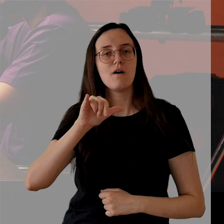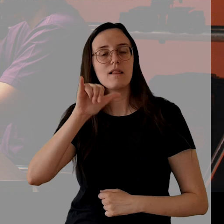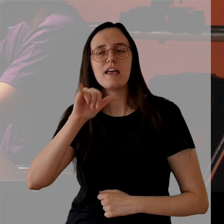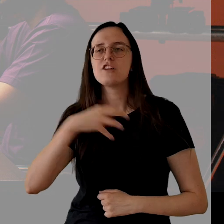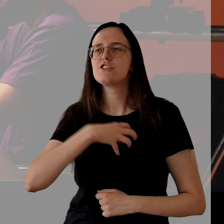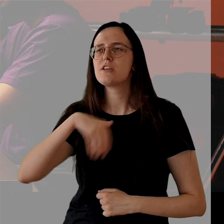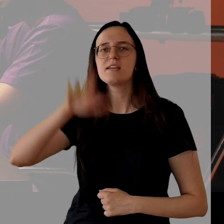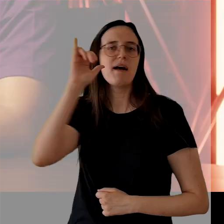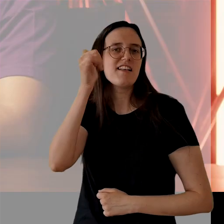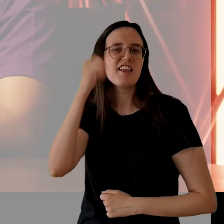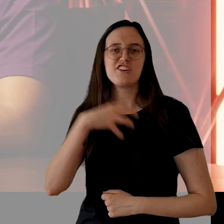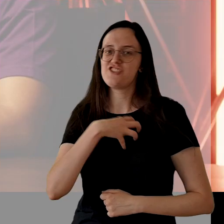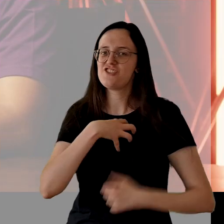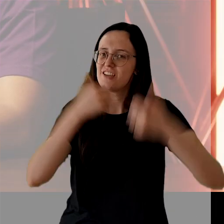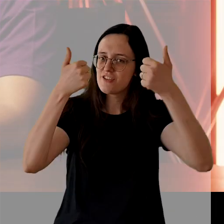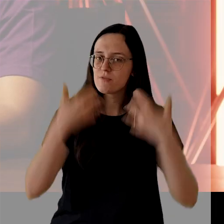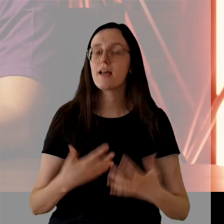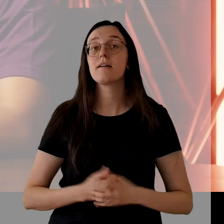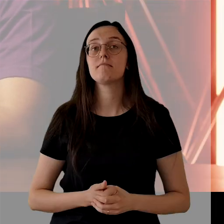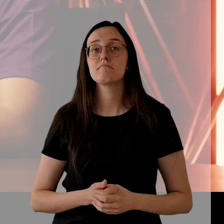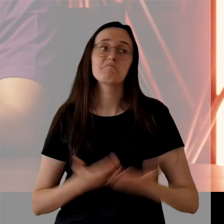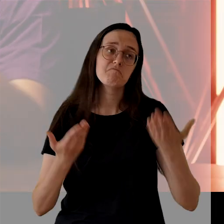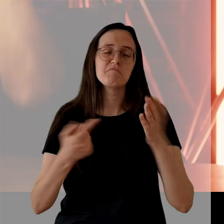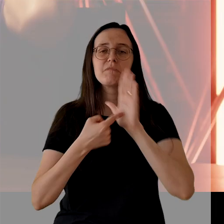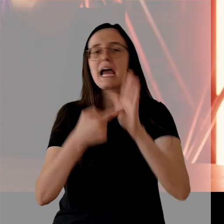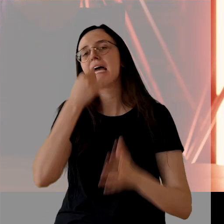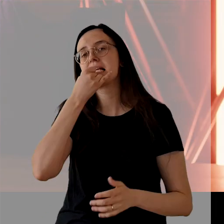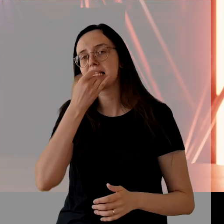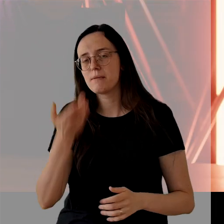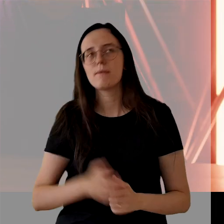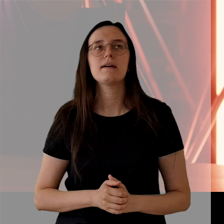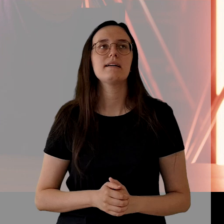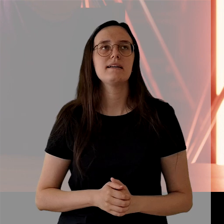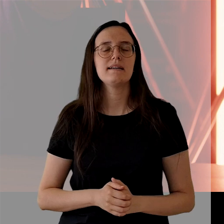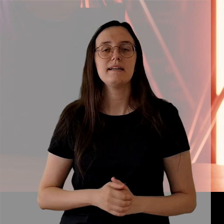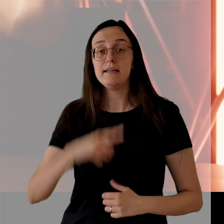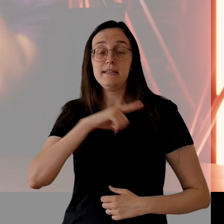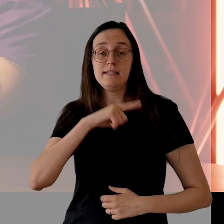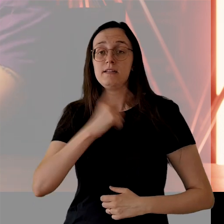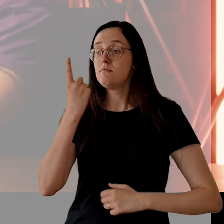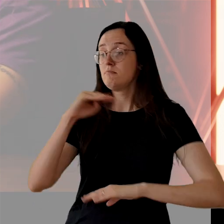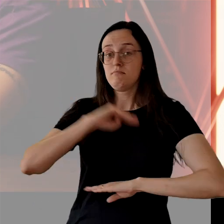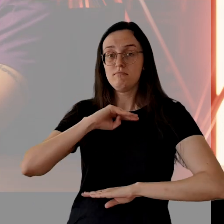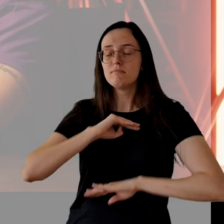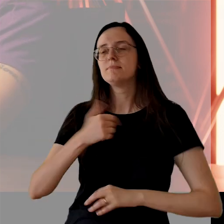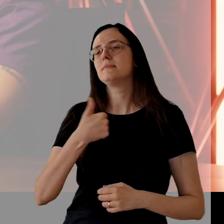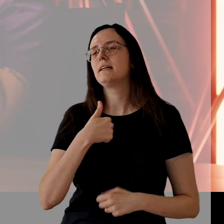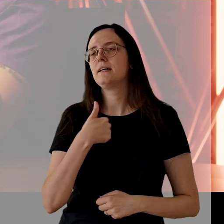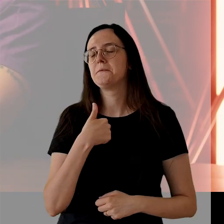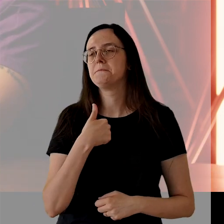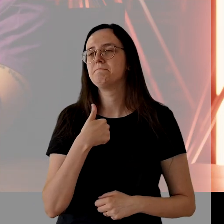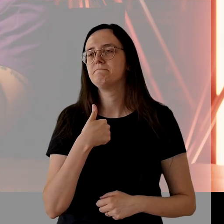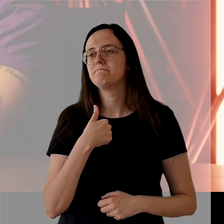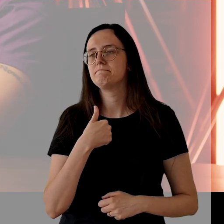mais narrativa, sei lá, dando um exemplo, teve uma situação que eu gravei. Um